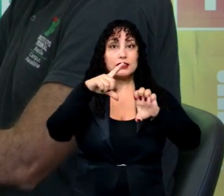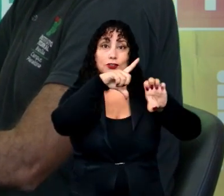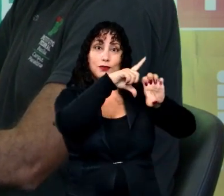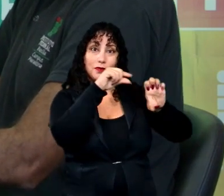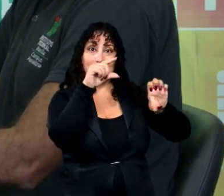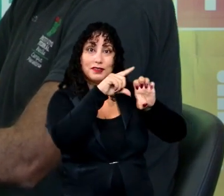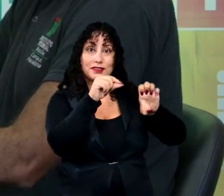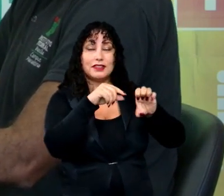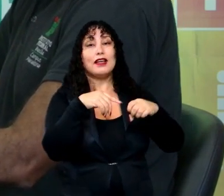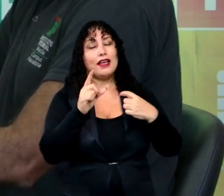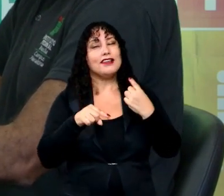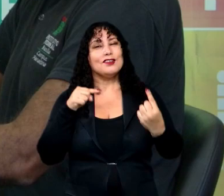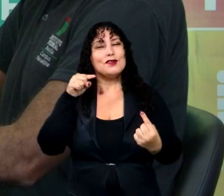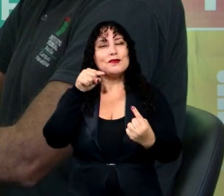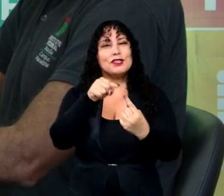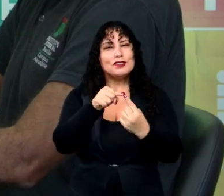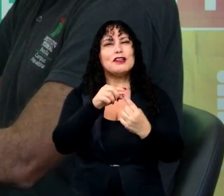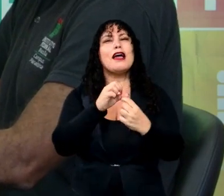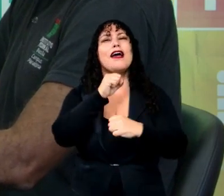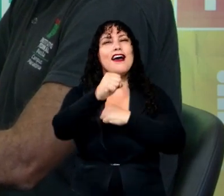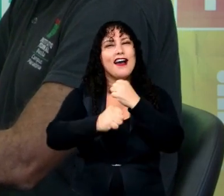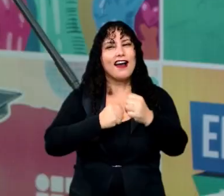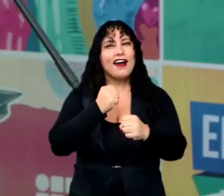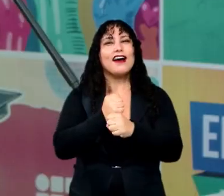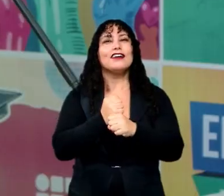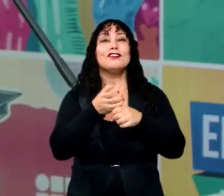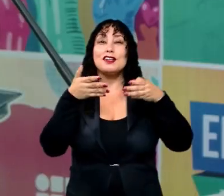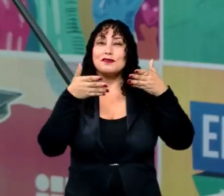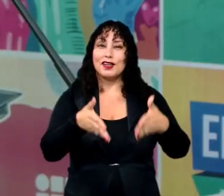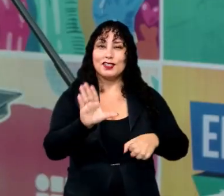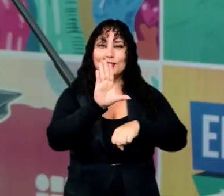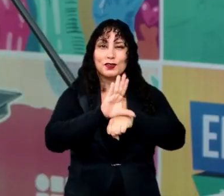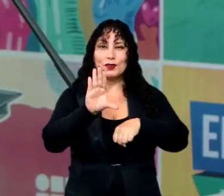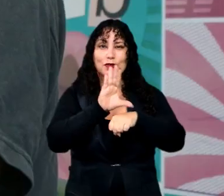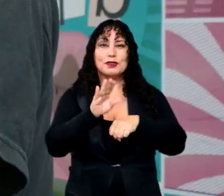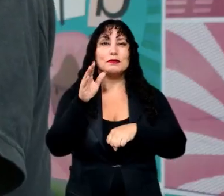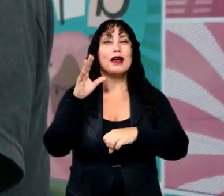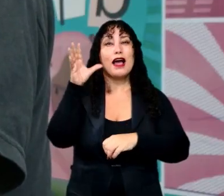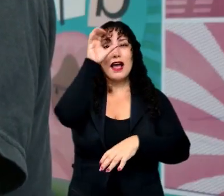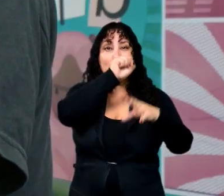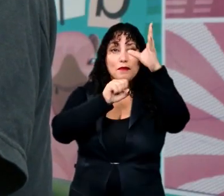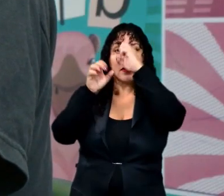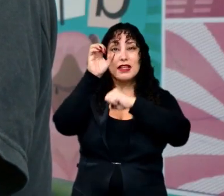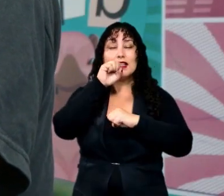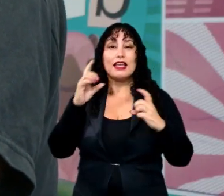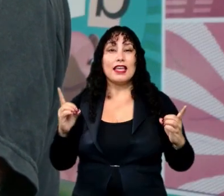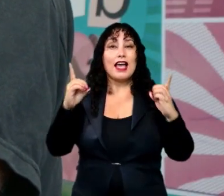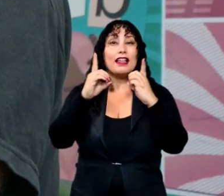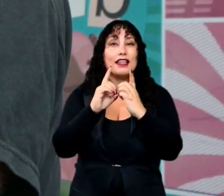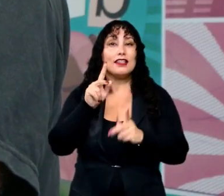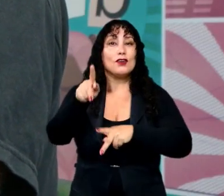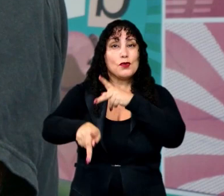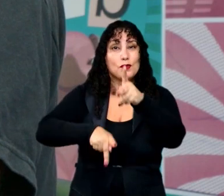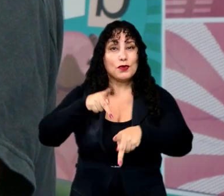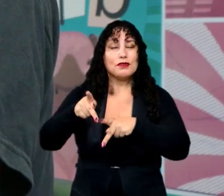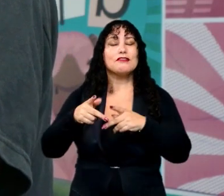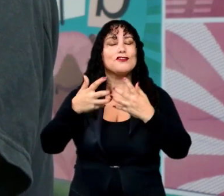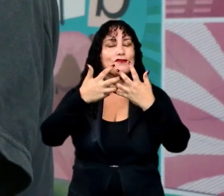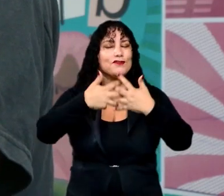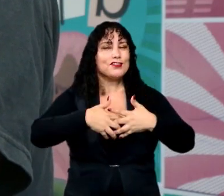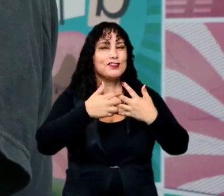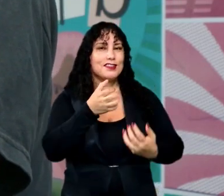Então essas missões acontecem anualmente faz parte do recurso deles para eles atenderem o nosso público o que funciona muito